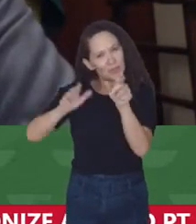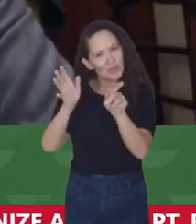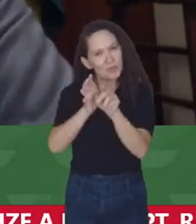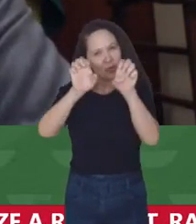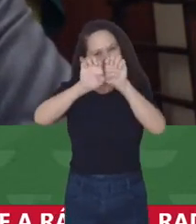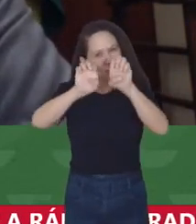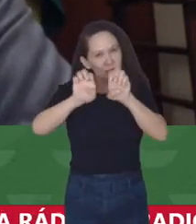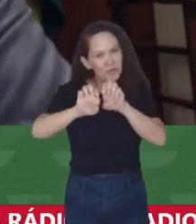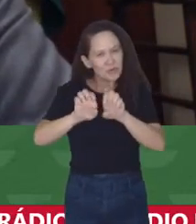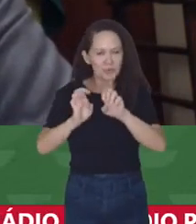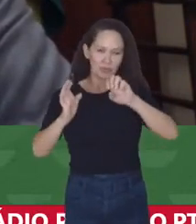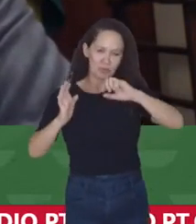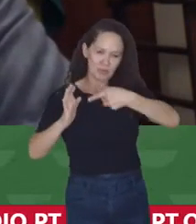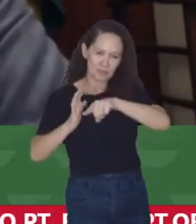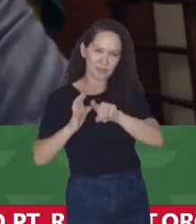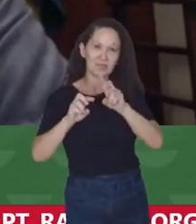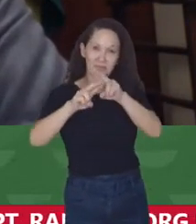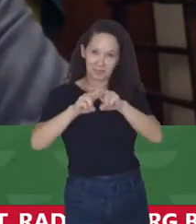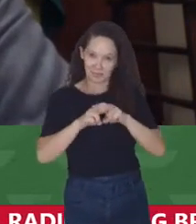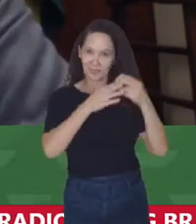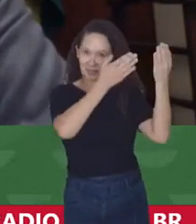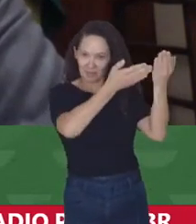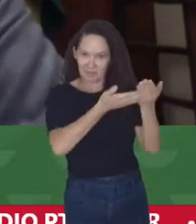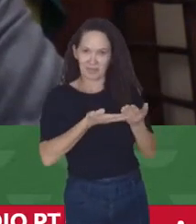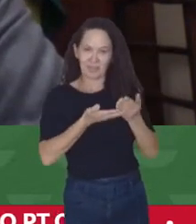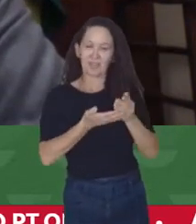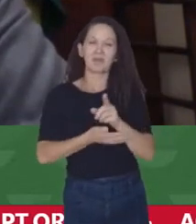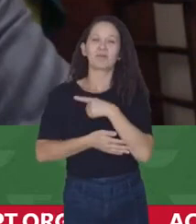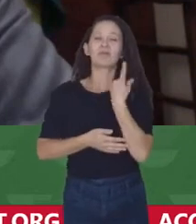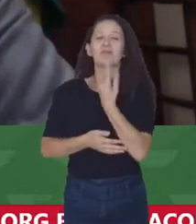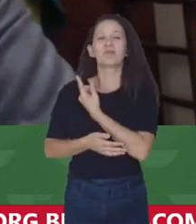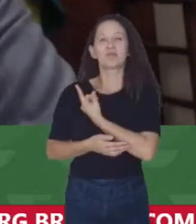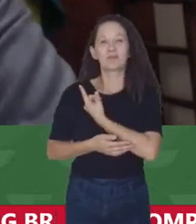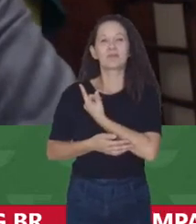estruturais. Portanto, eu quero aqui convidar nosso